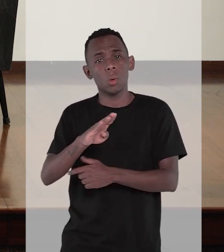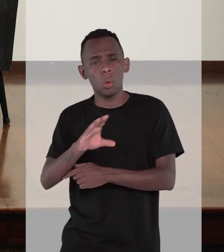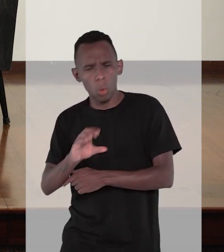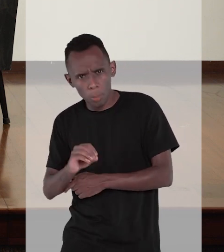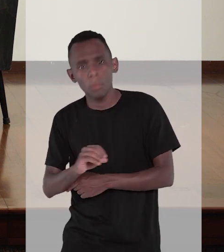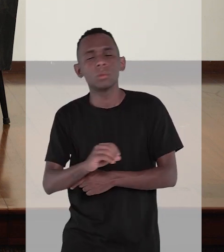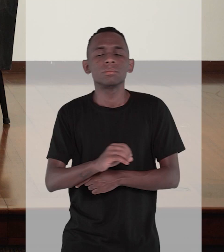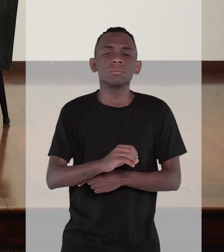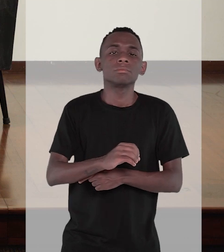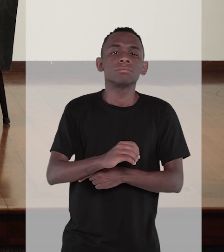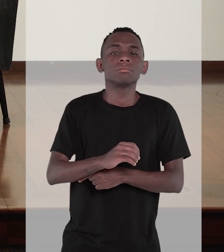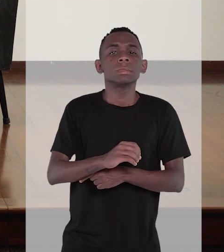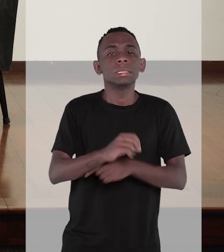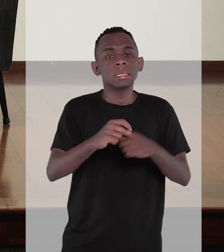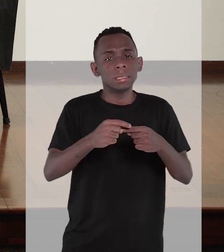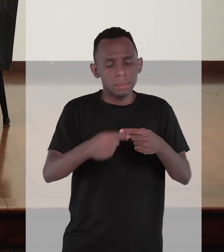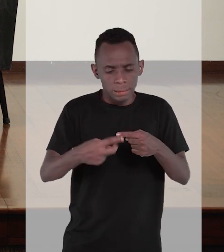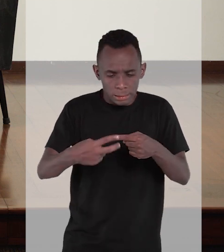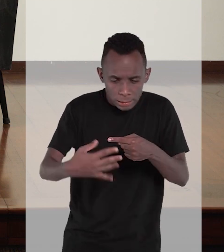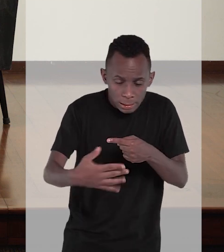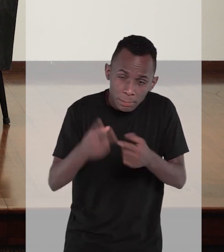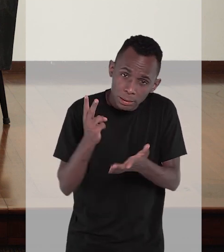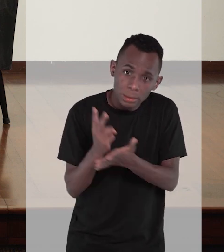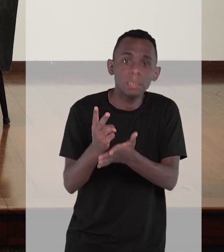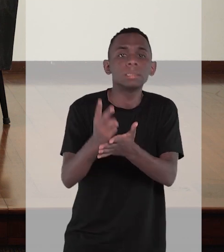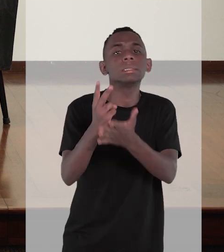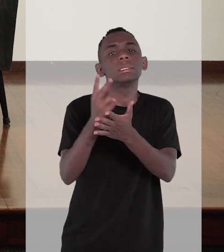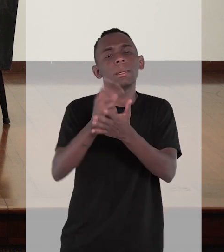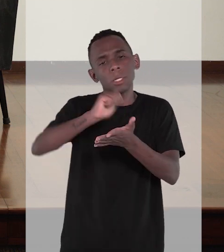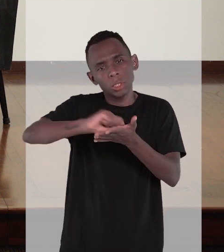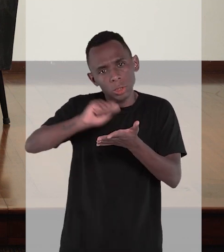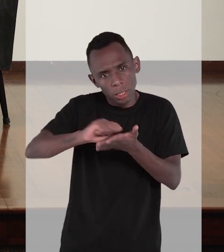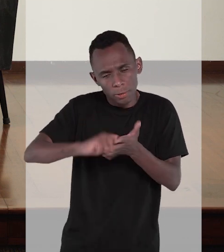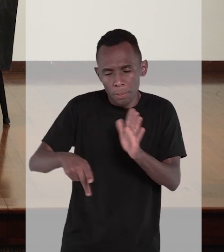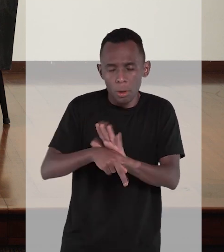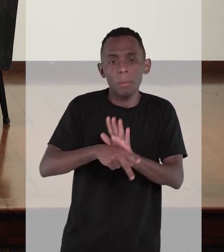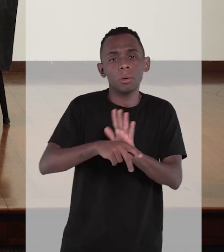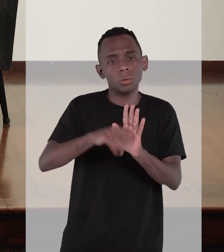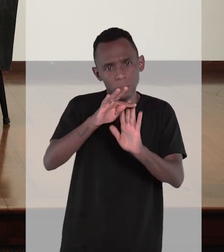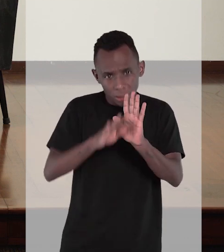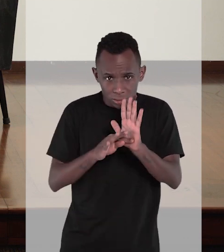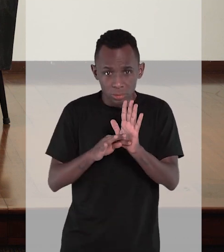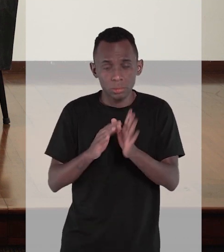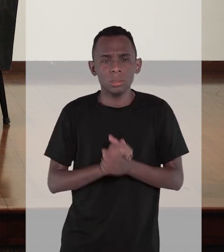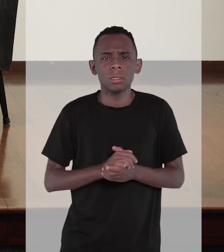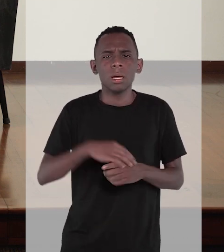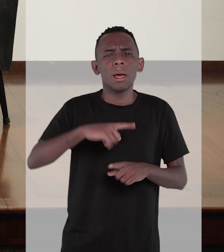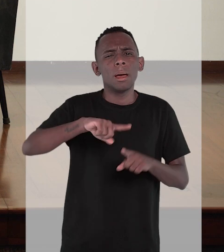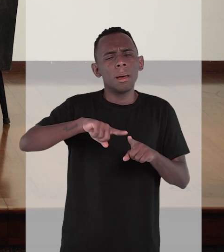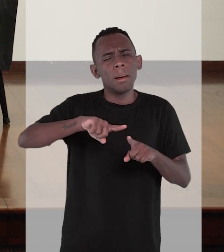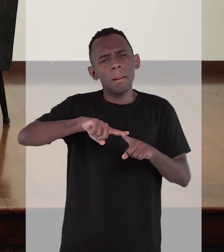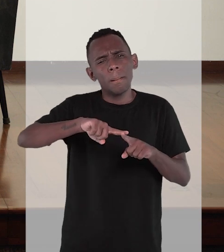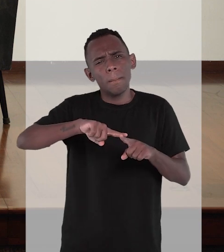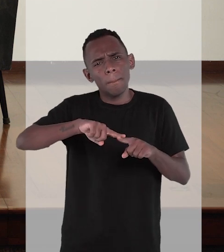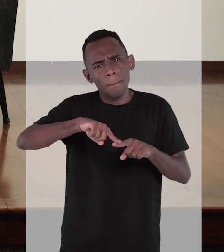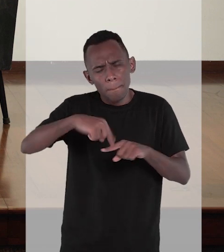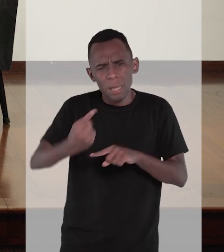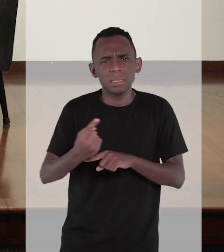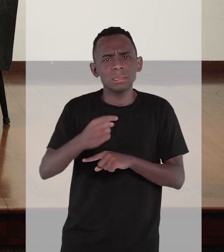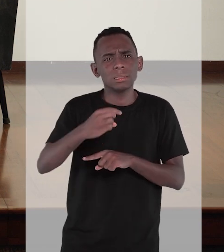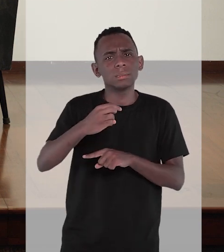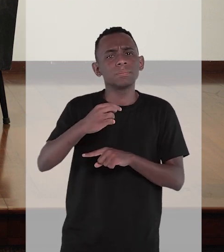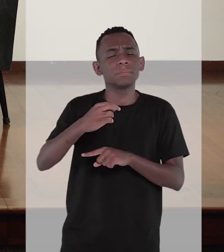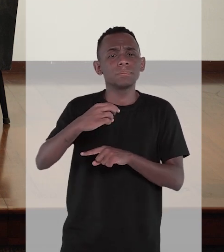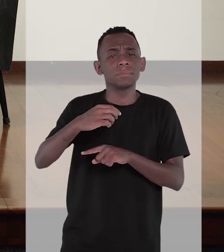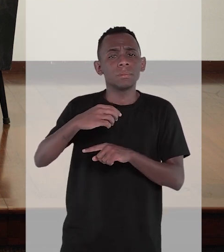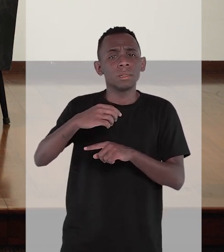Globo, semanal, né? E é um negócio que, para mim, que é pesado, assim, eu não esperava nunca. Mas uma coisa foi levando a outra. O